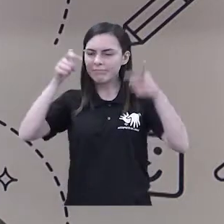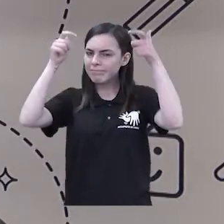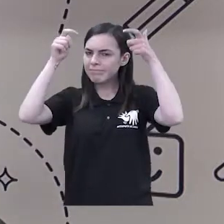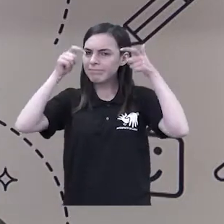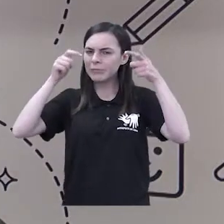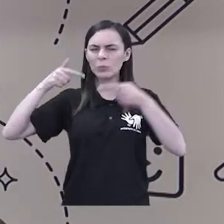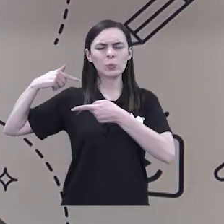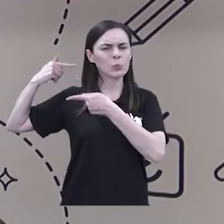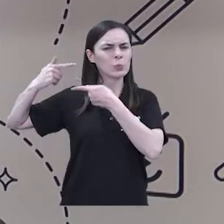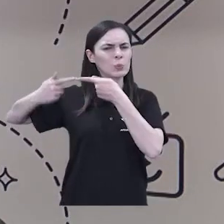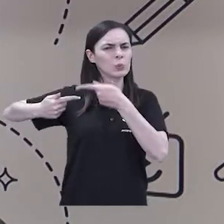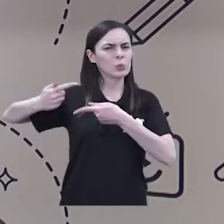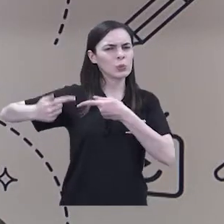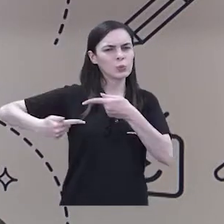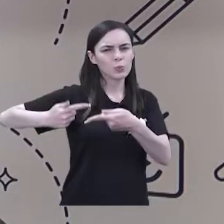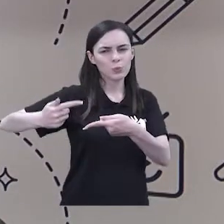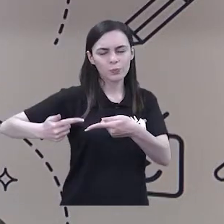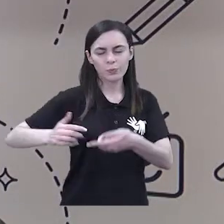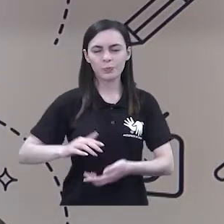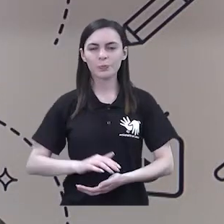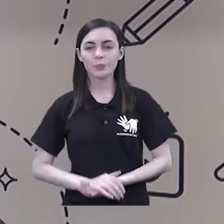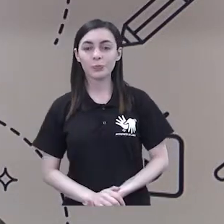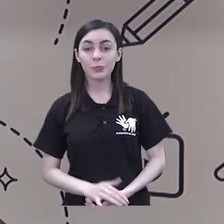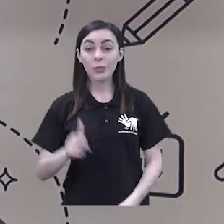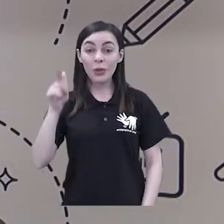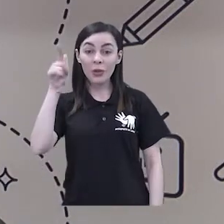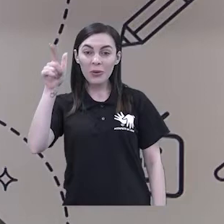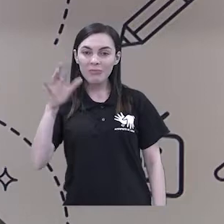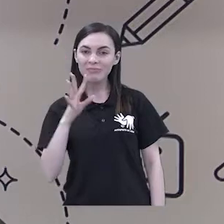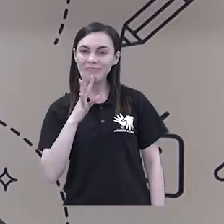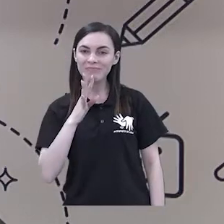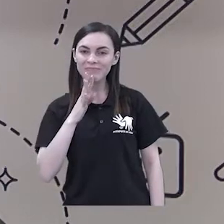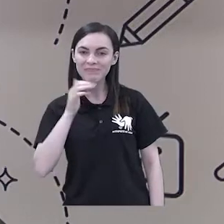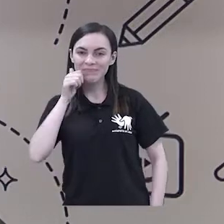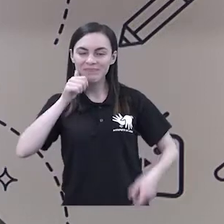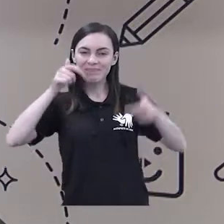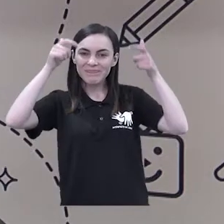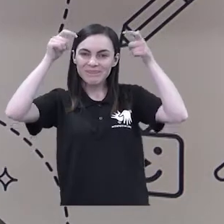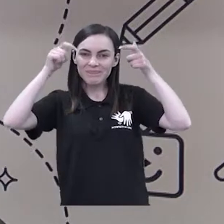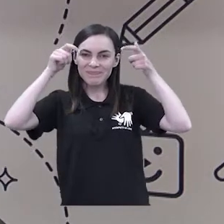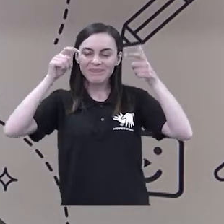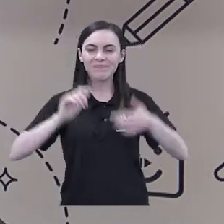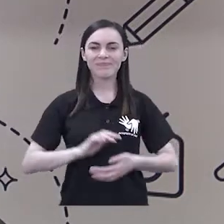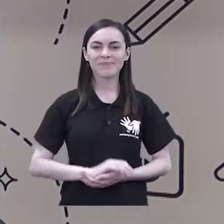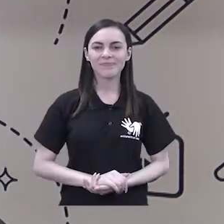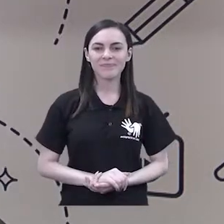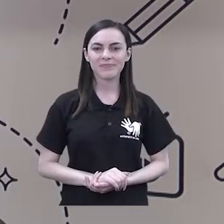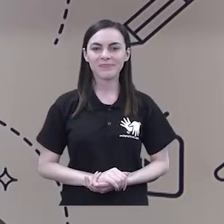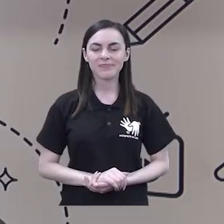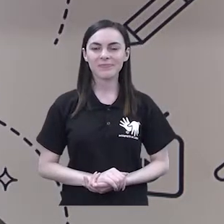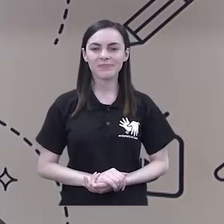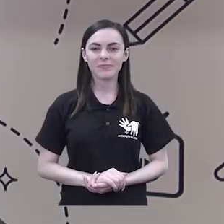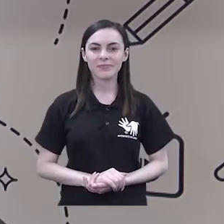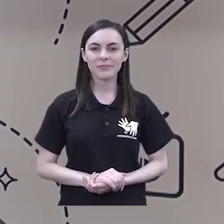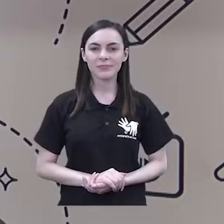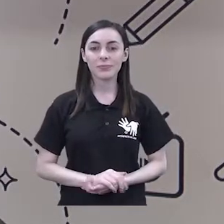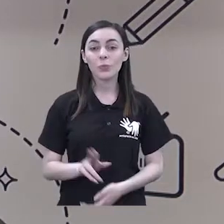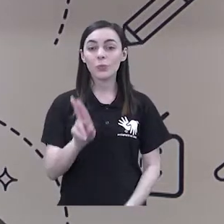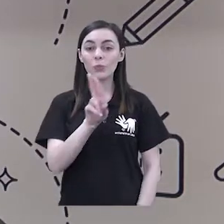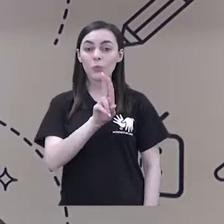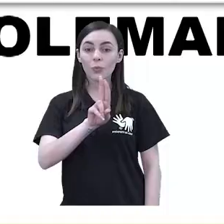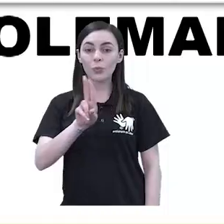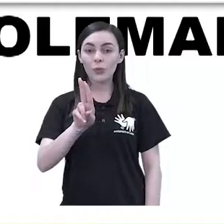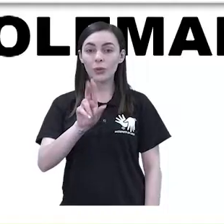marcou muitas gerações. Vamos conhecer mais uma princesa? Olha só, o